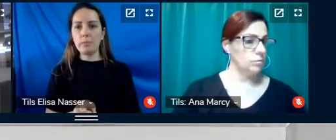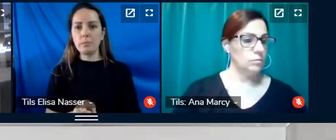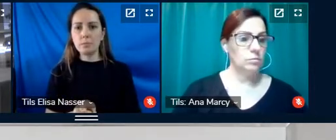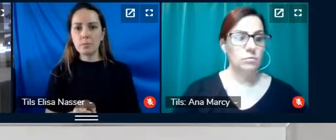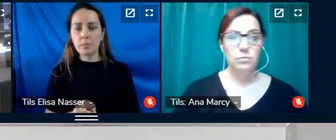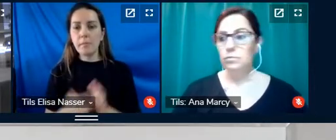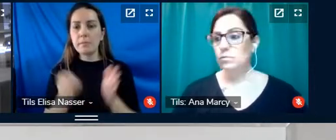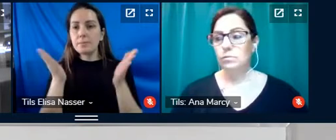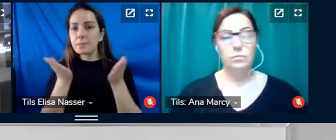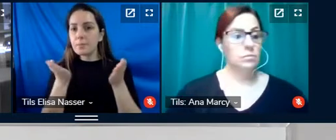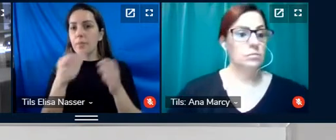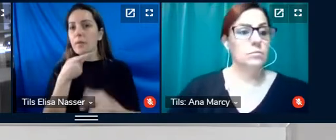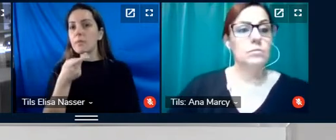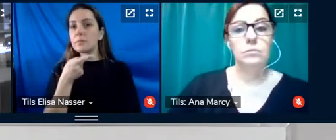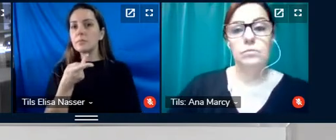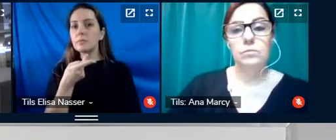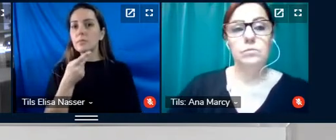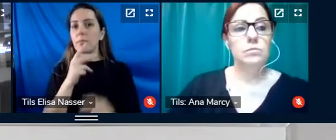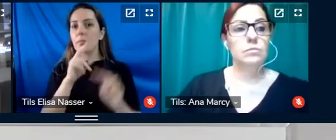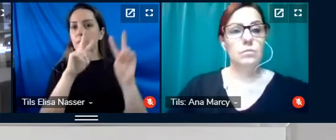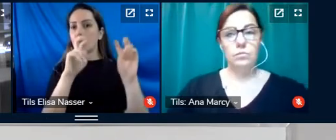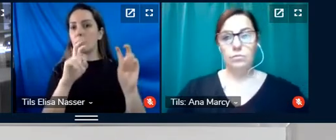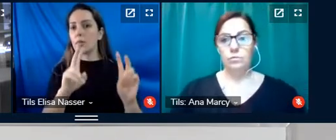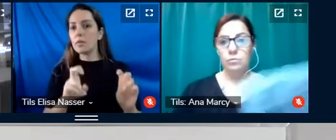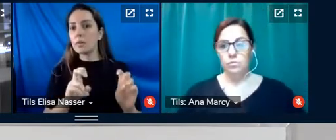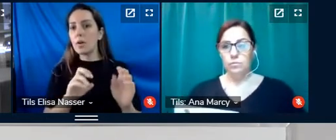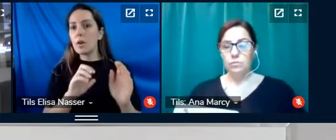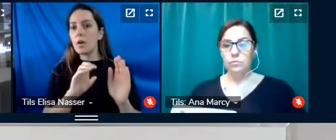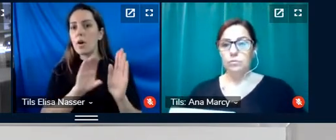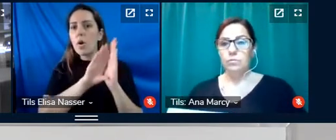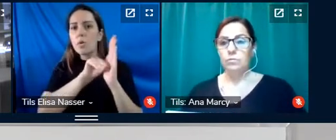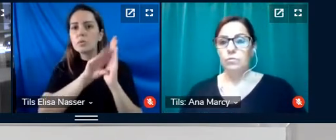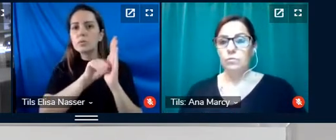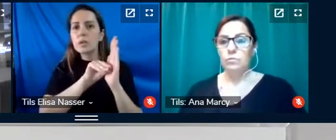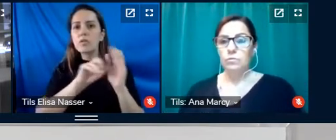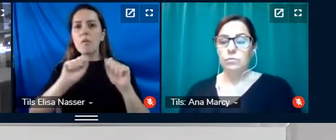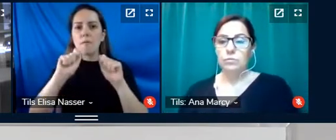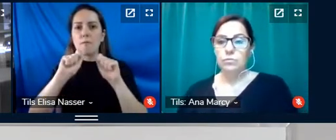Hoje vamos falar sobre o conceito de força. Tá?